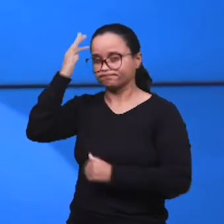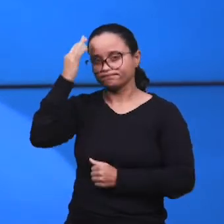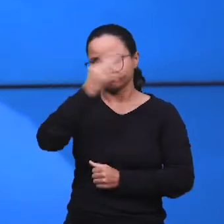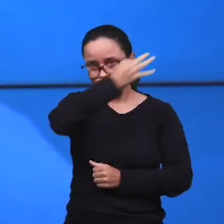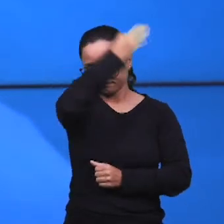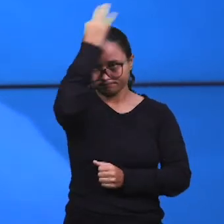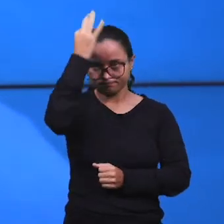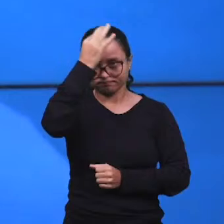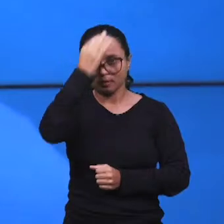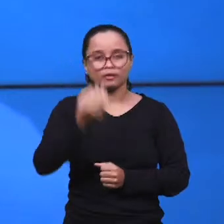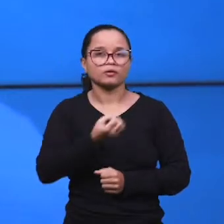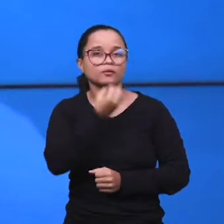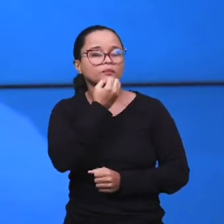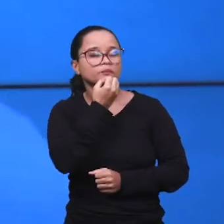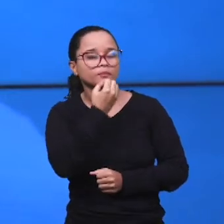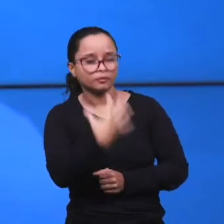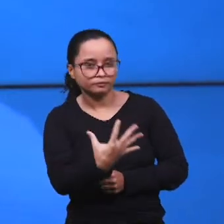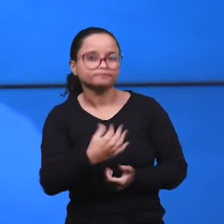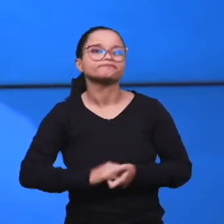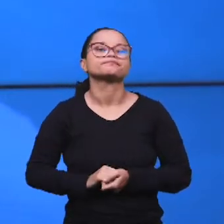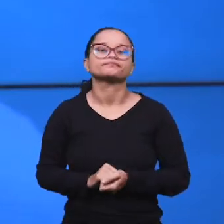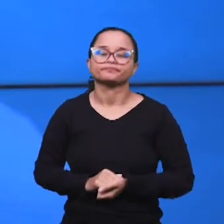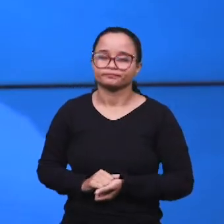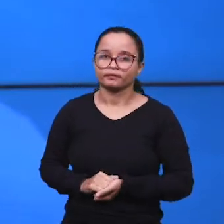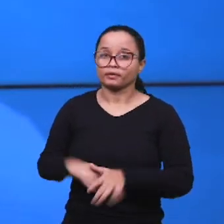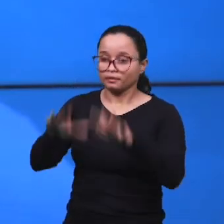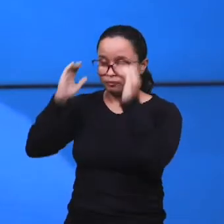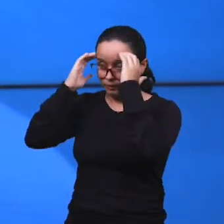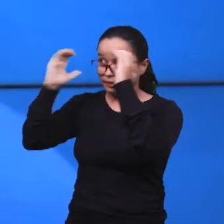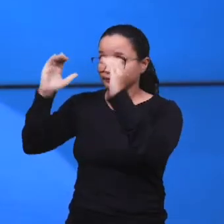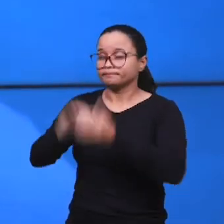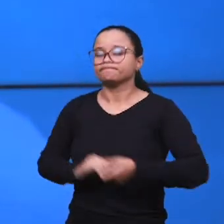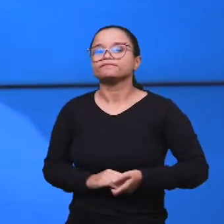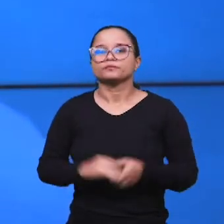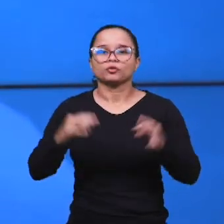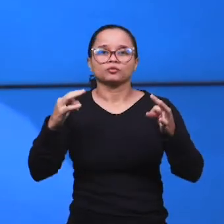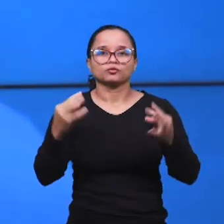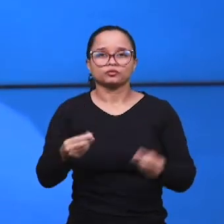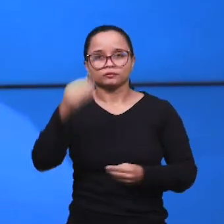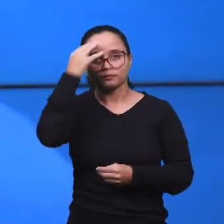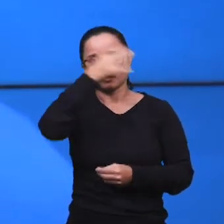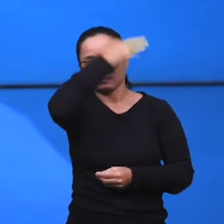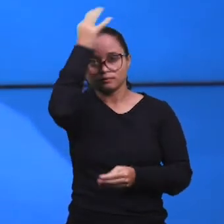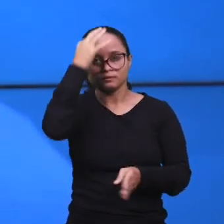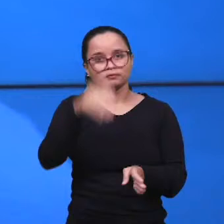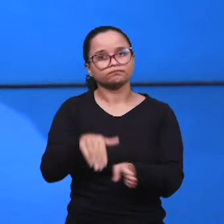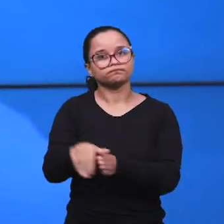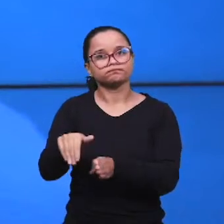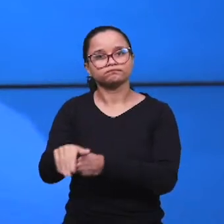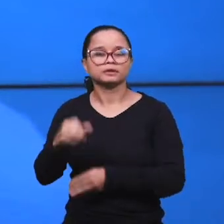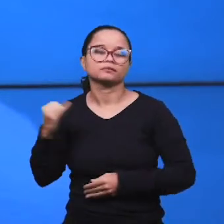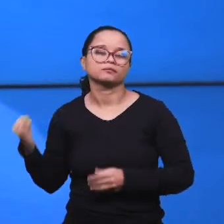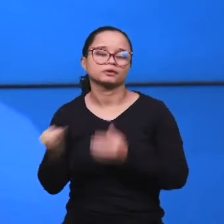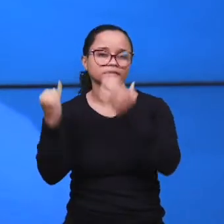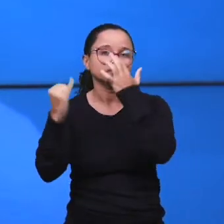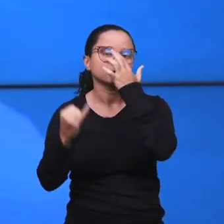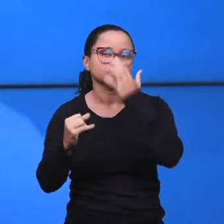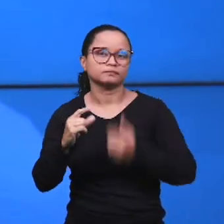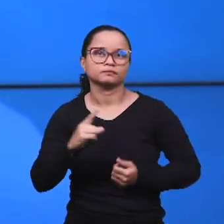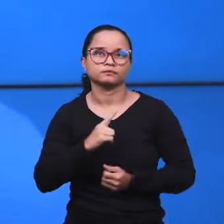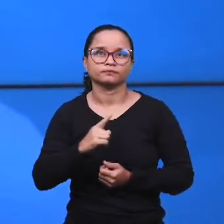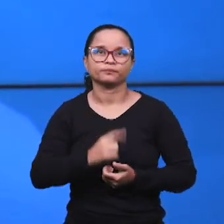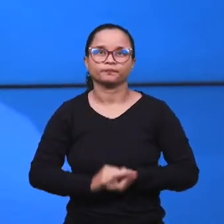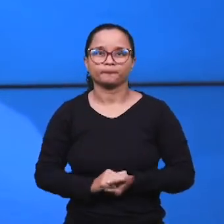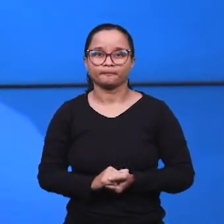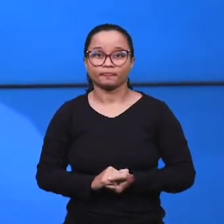bem colocou, ouça aquilo que o Espírito Santo diz, às igrejas. E isso é muito importante porque